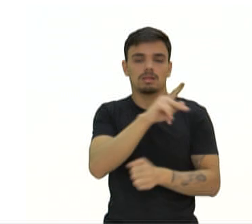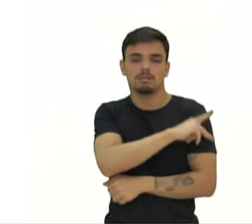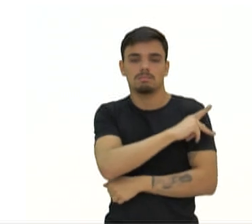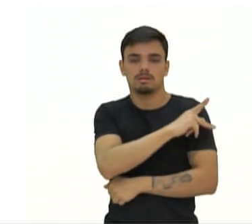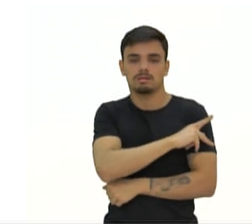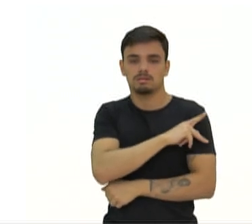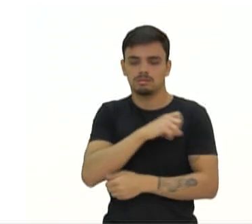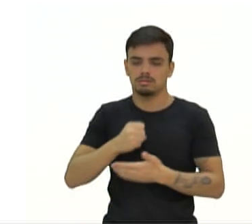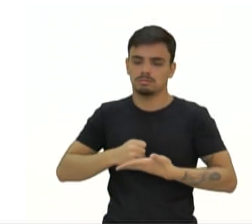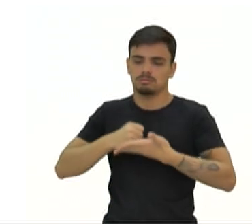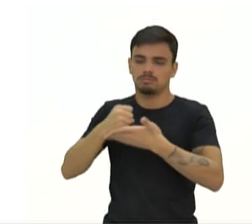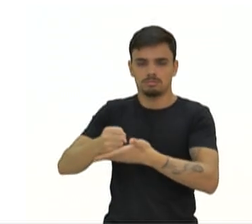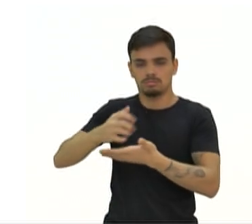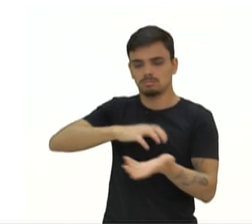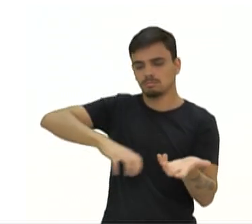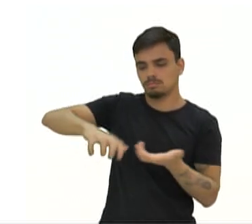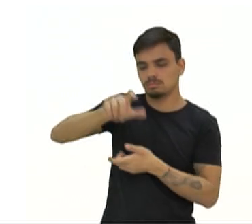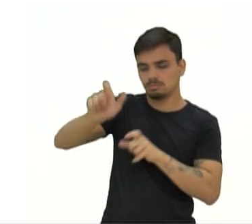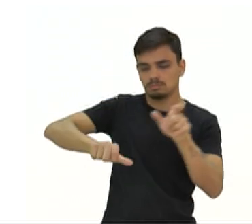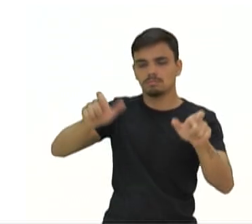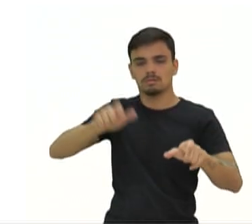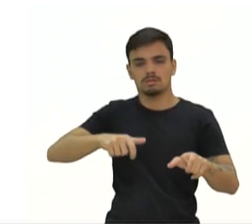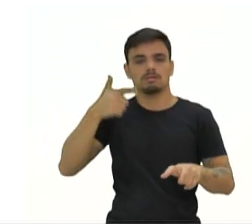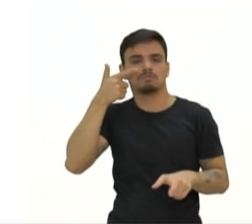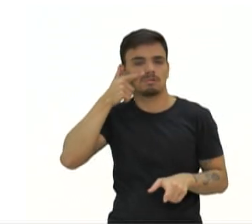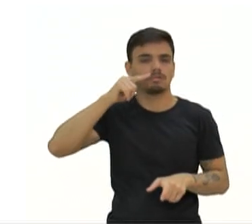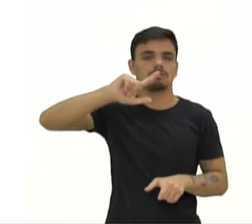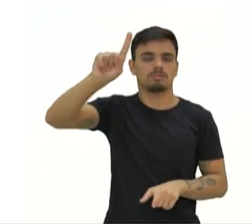revoltosos, venceram as forças imperiais em